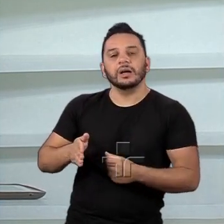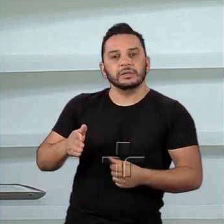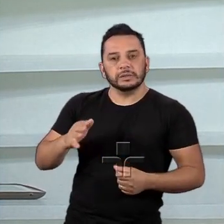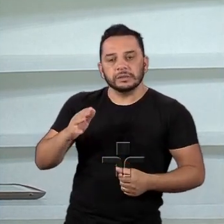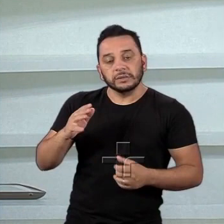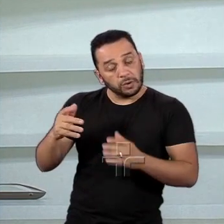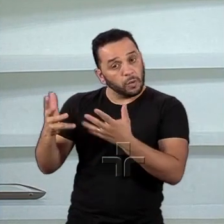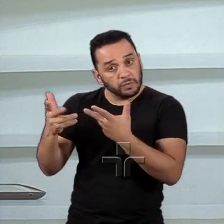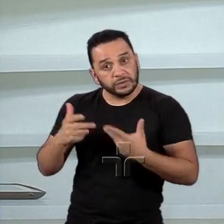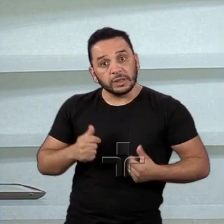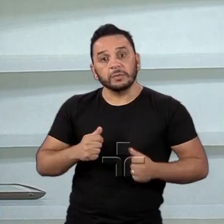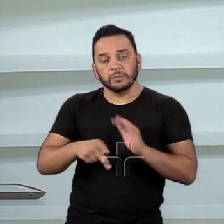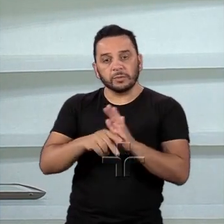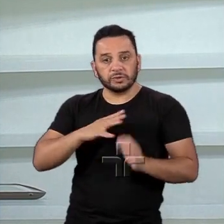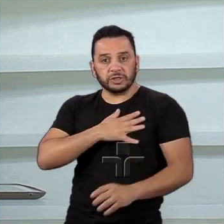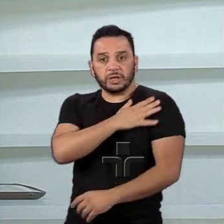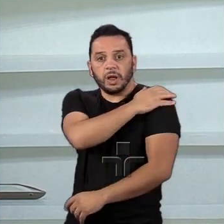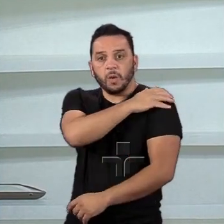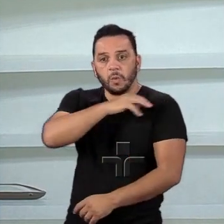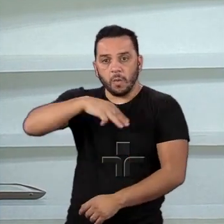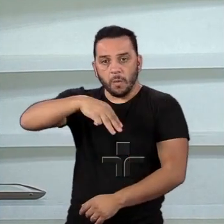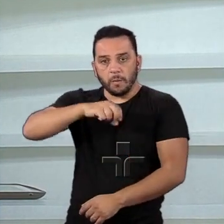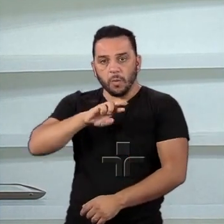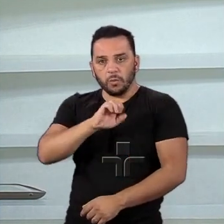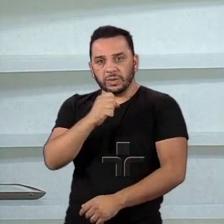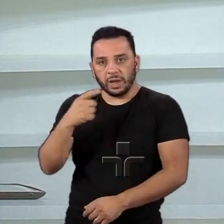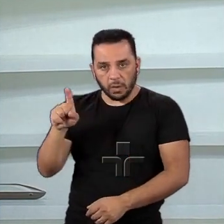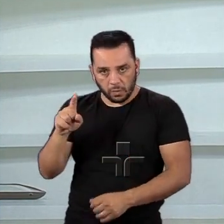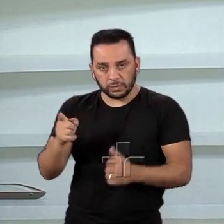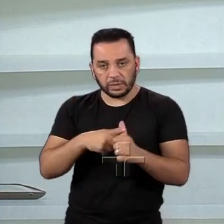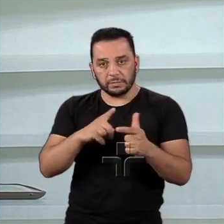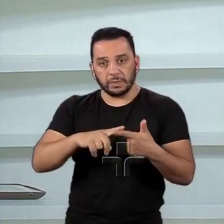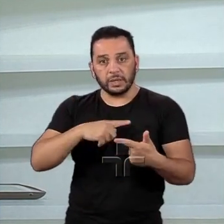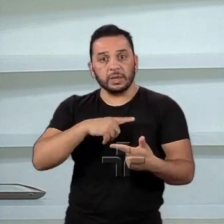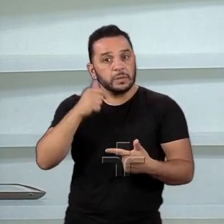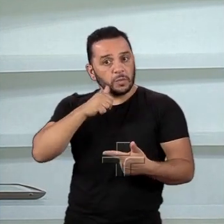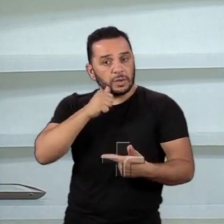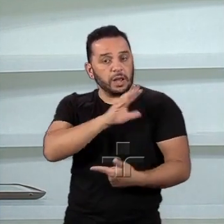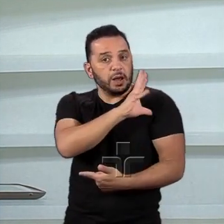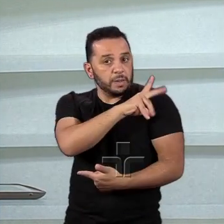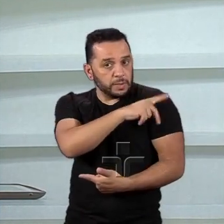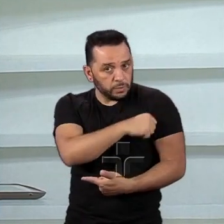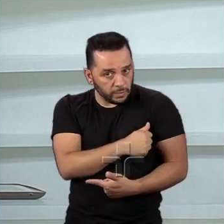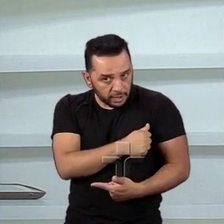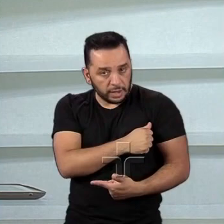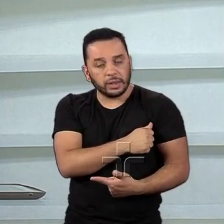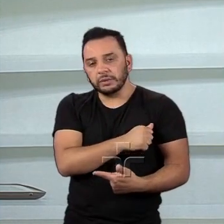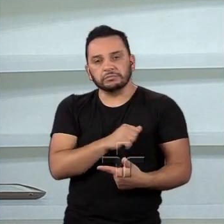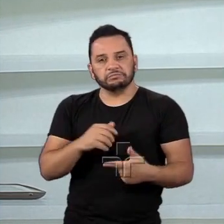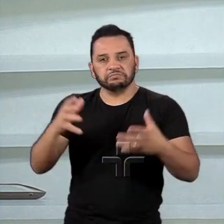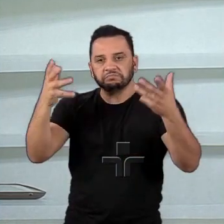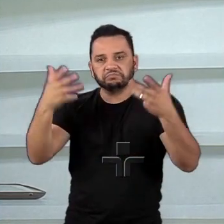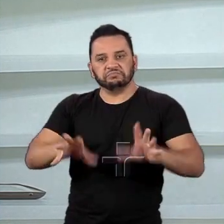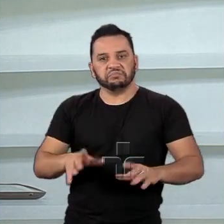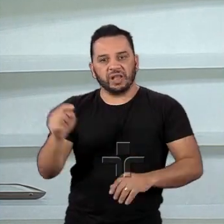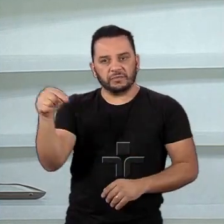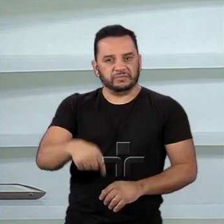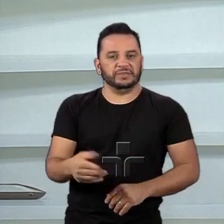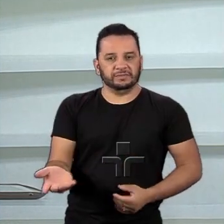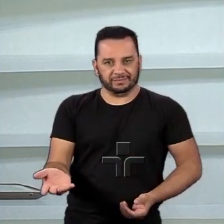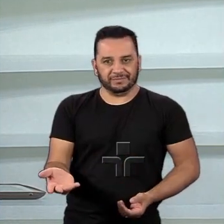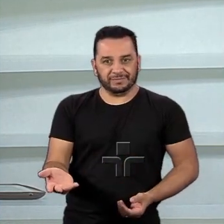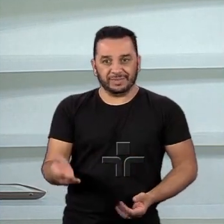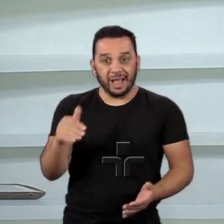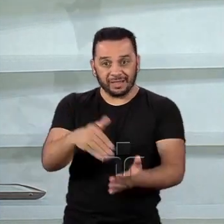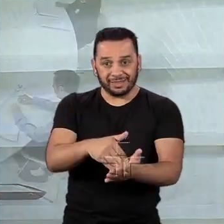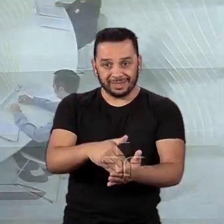general Hamilton Mourão, vice de Jair Bolsonaro, e Manuela Dávila, vice de Fernando Haddad, não quiseram participar.